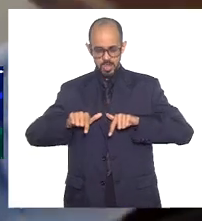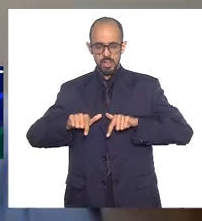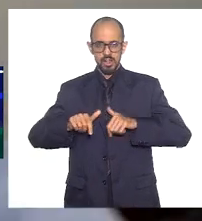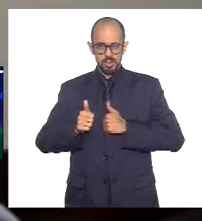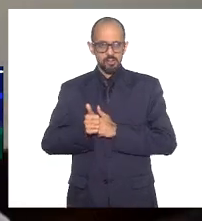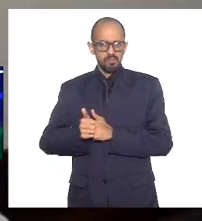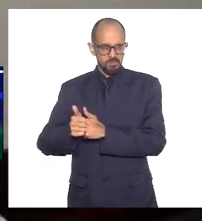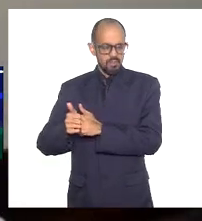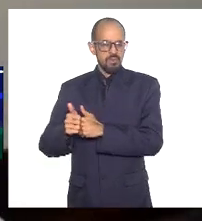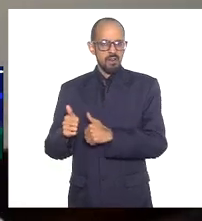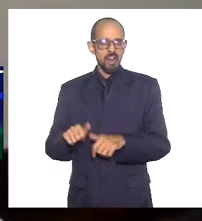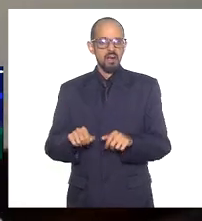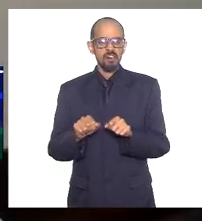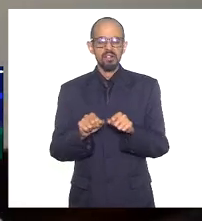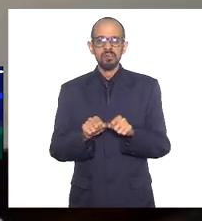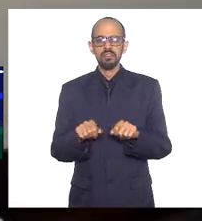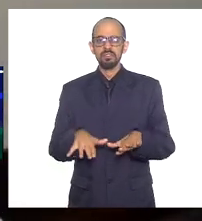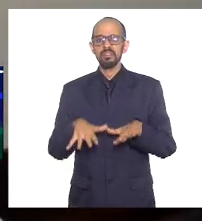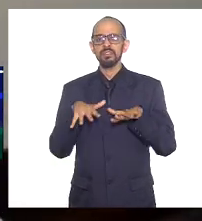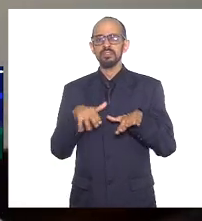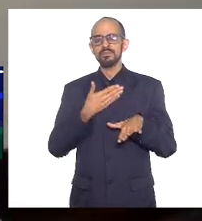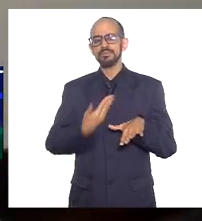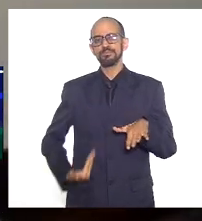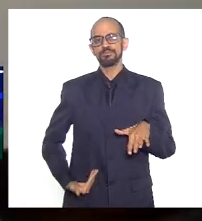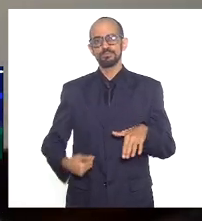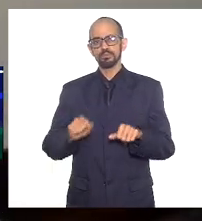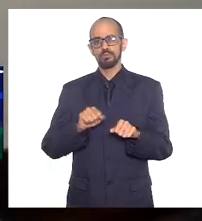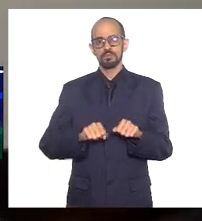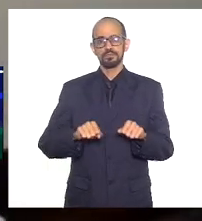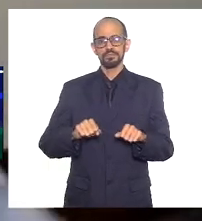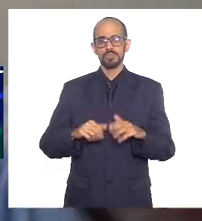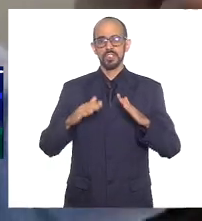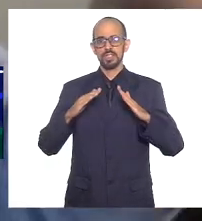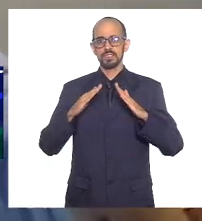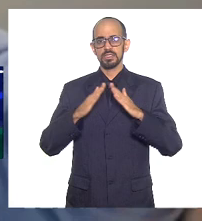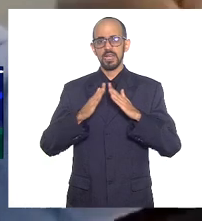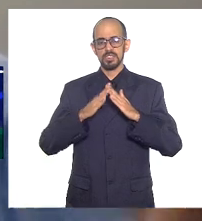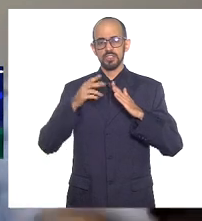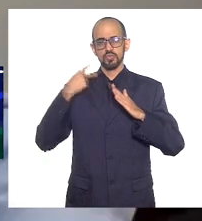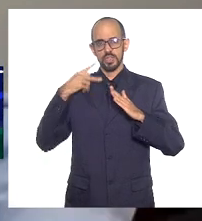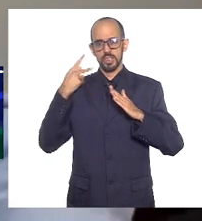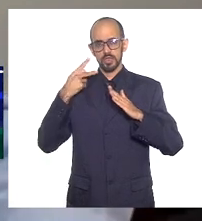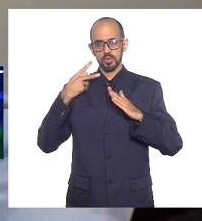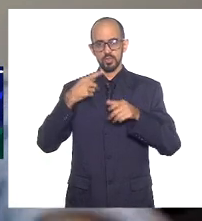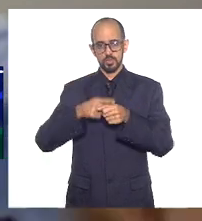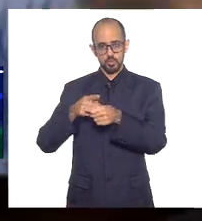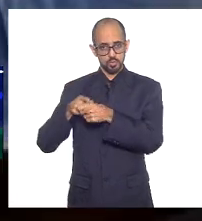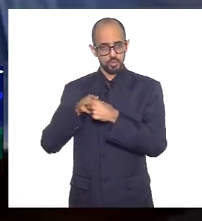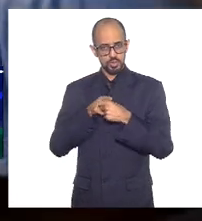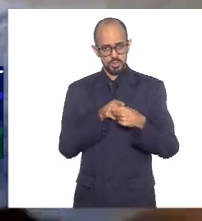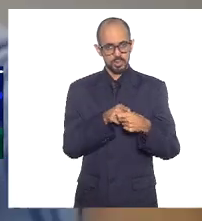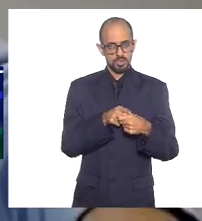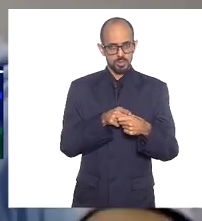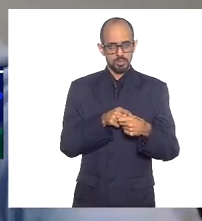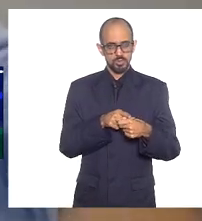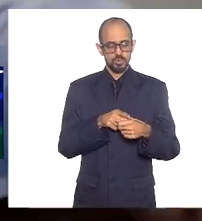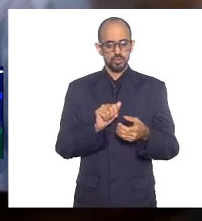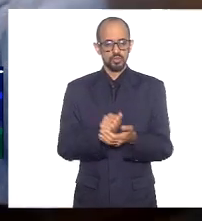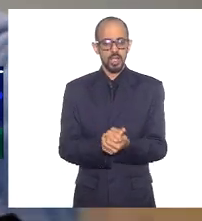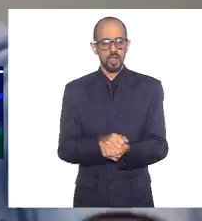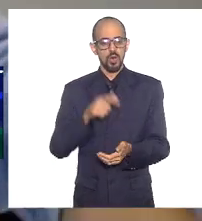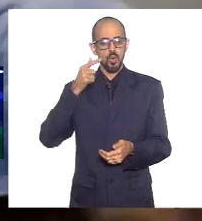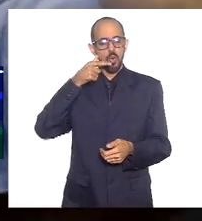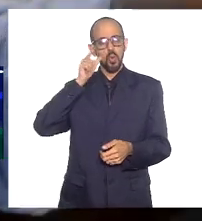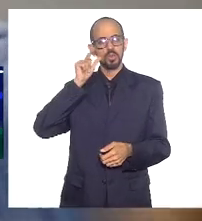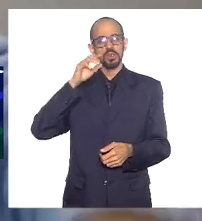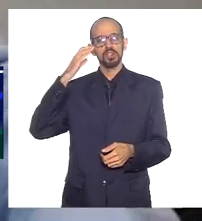fazer audiências públicas nas câmaras municipais sobre a pauta dos servidores públicos ontem estiveram vereadores de